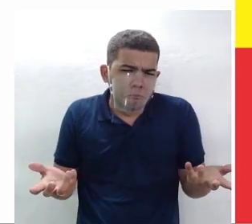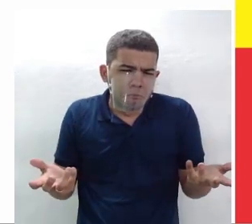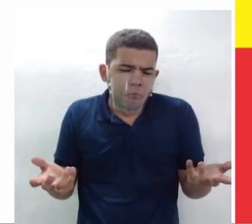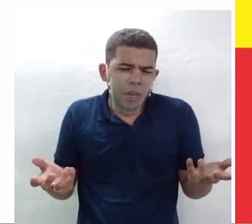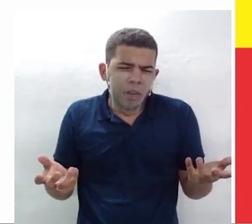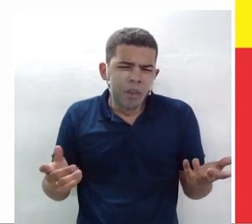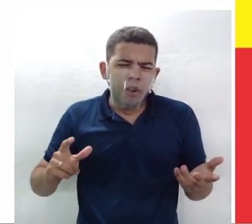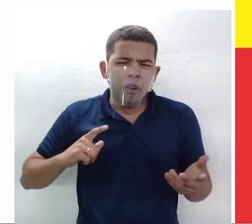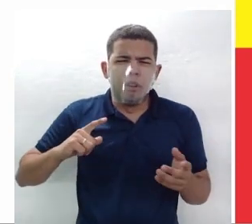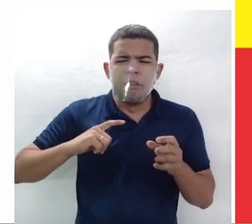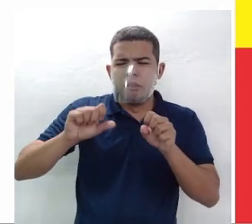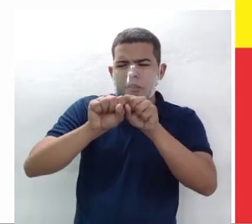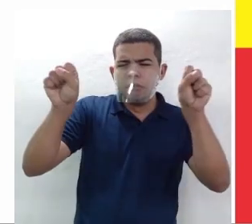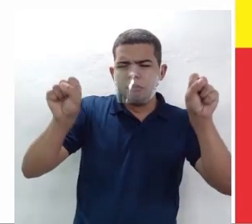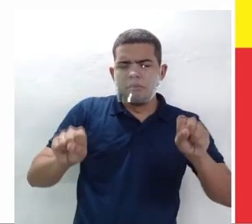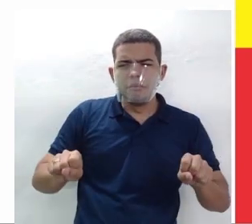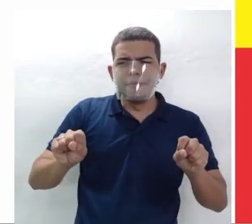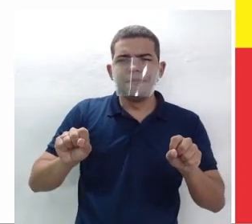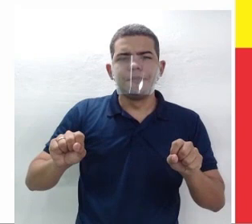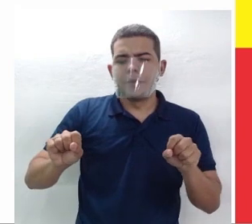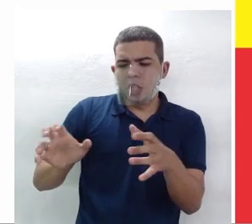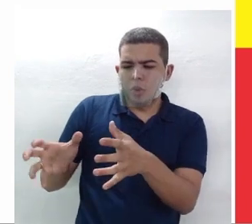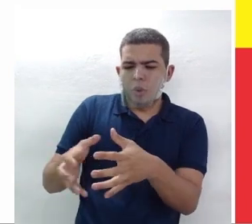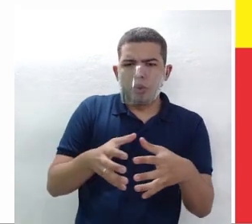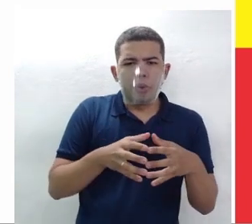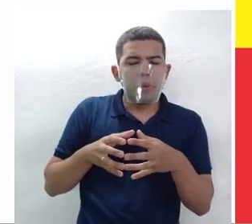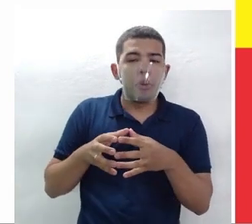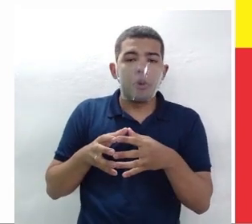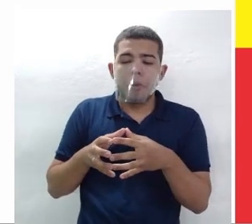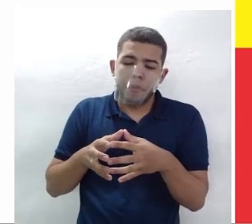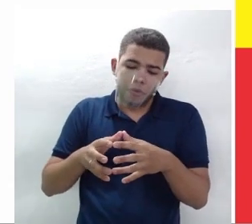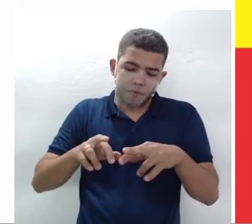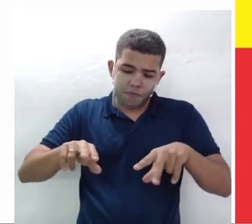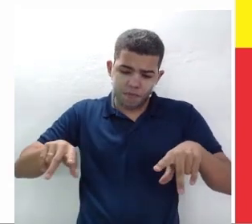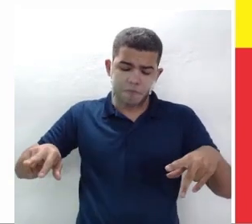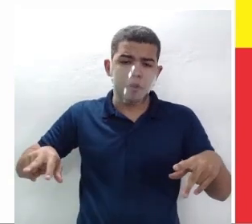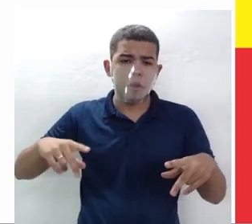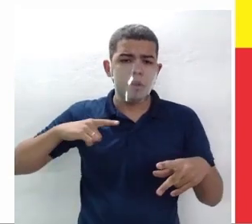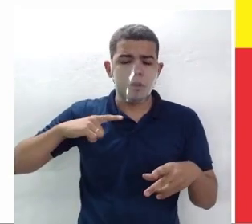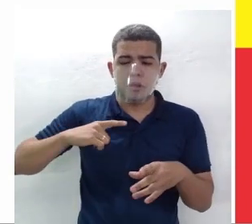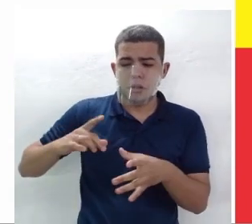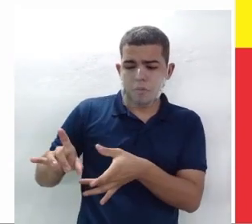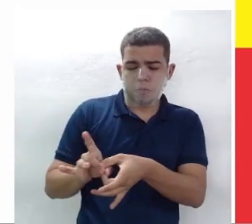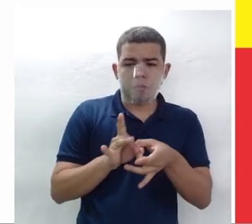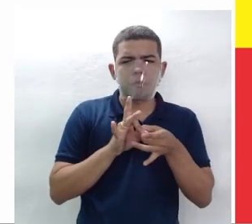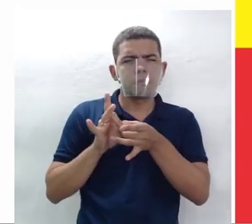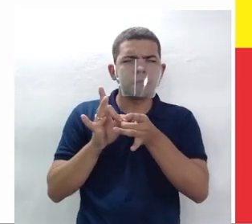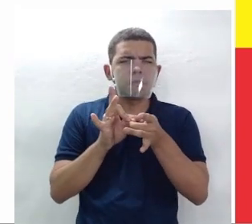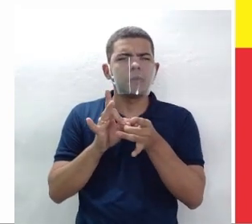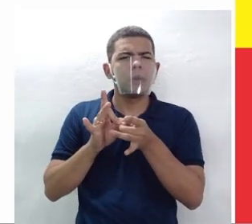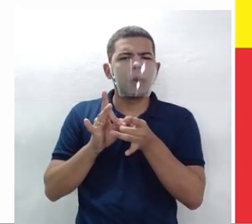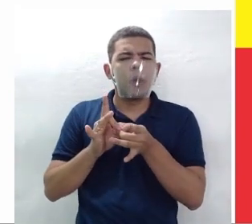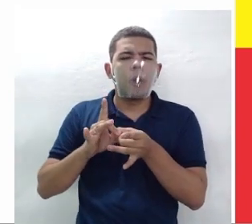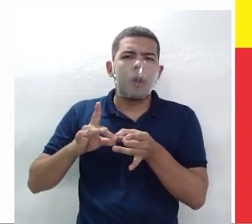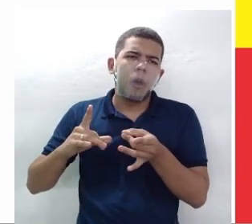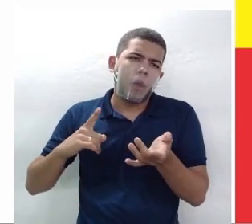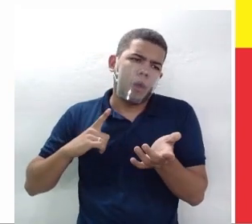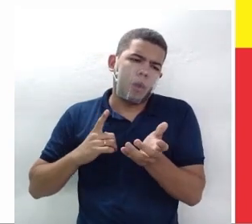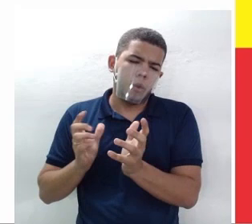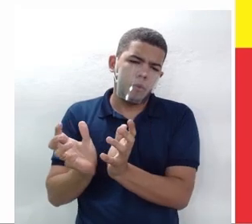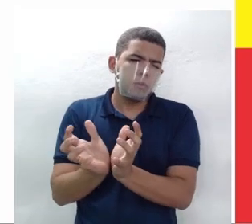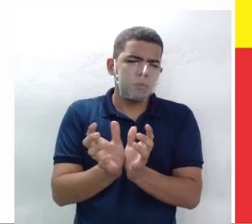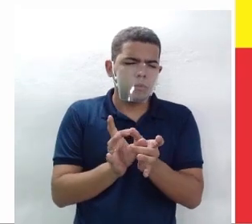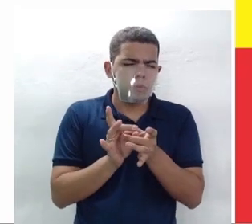realidade, o sistema são grupos de órgãos integrados que trabalham em um conjunto